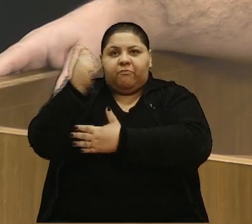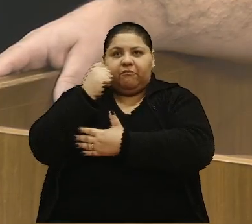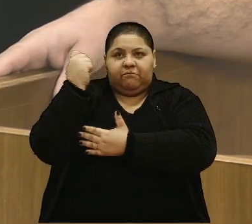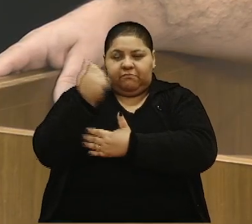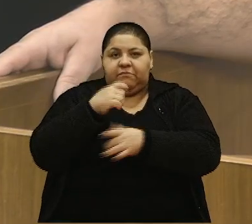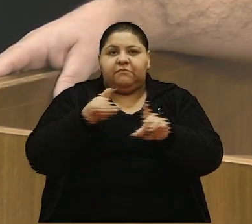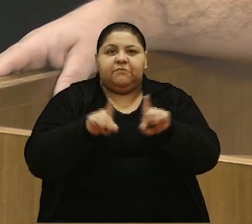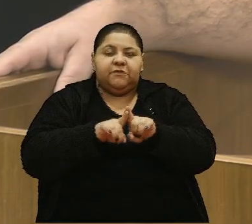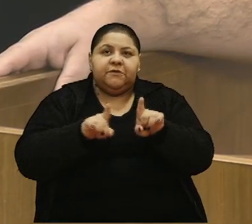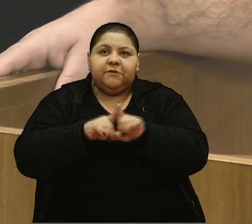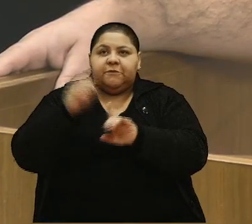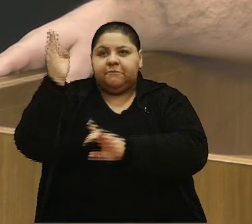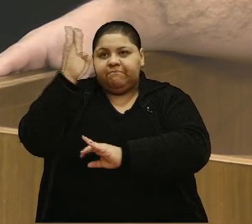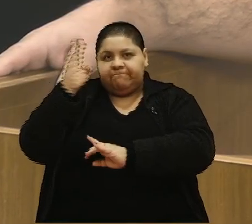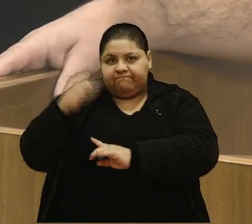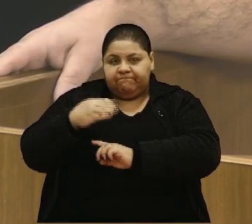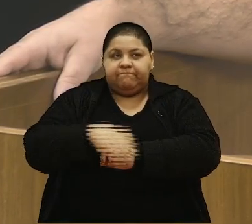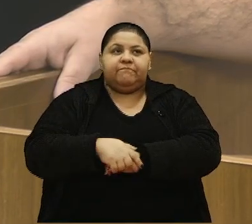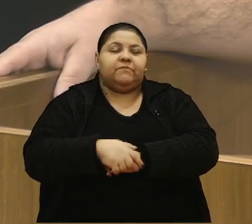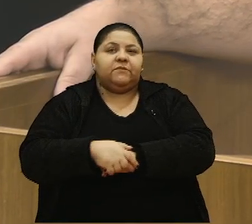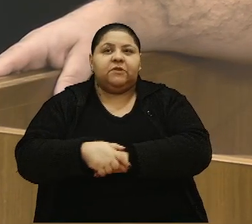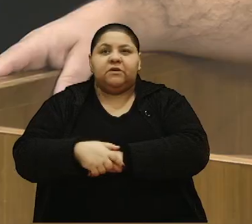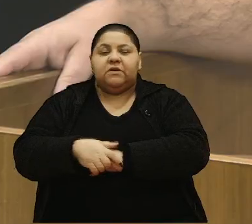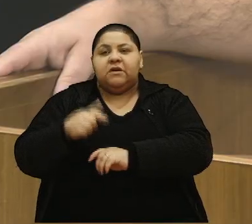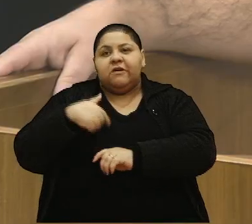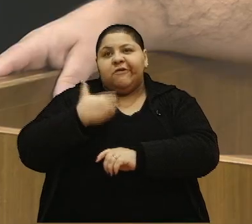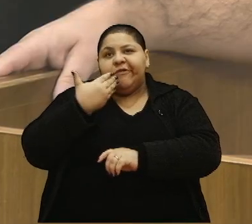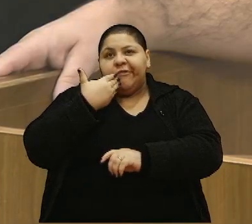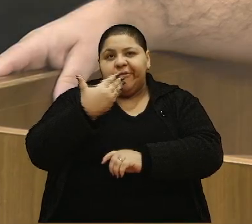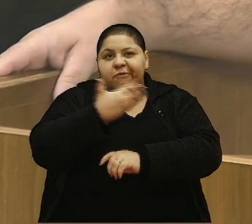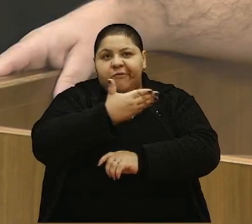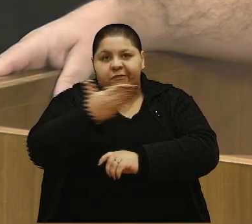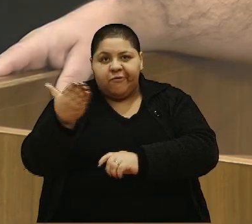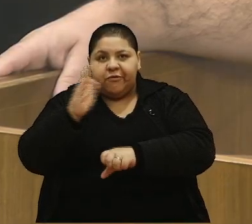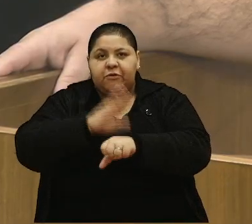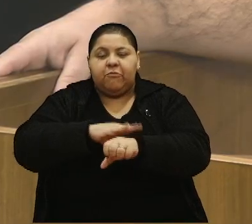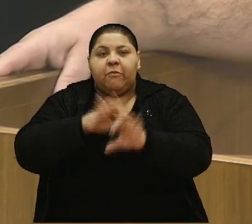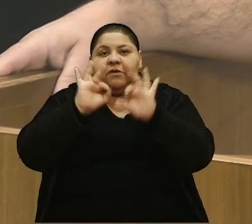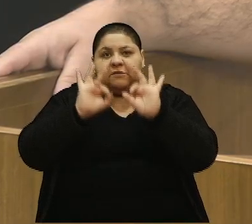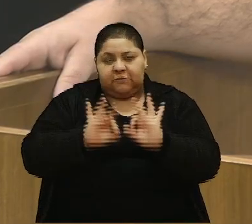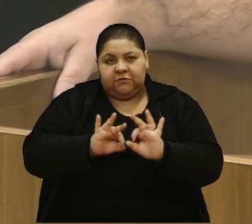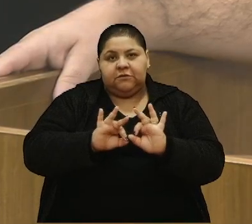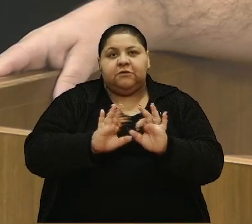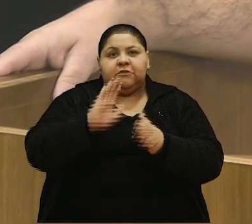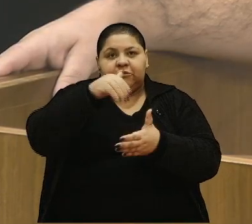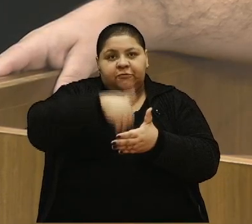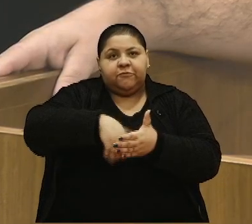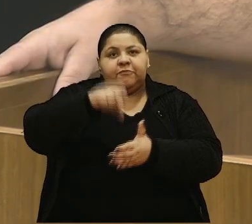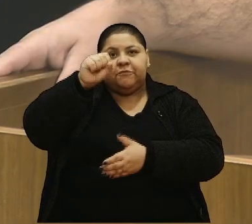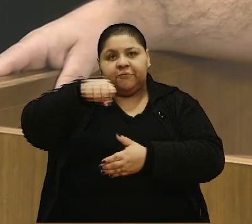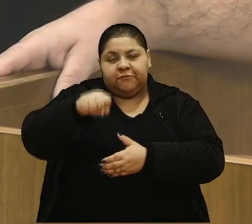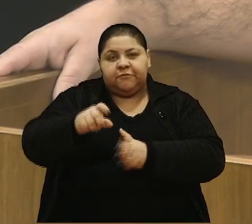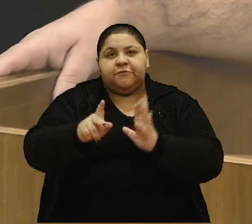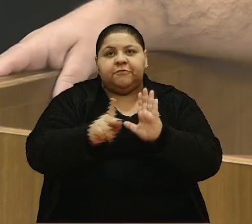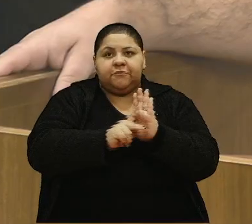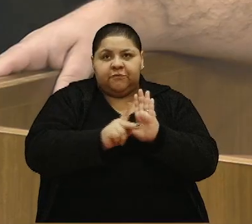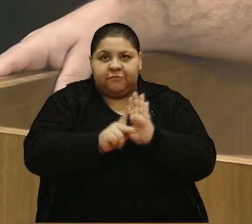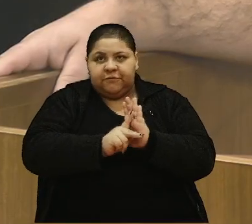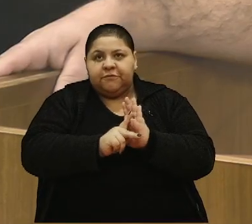e também brasileira. Eu peço, então, aos colegas vereadores que, no momento oportuno, votem favorável a esse